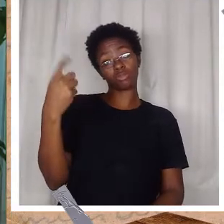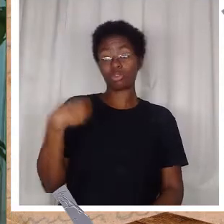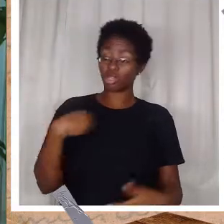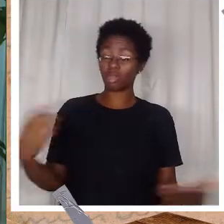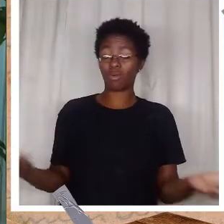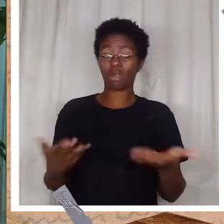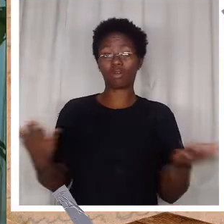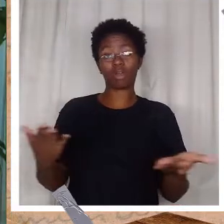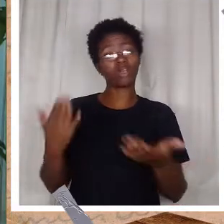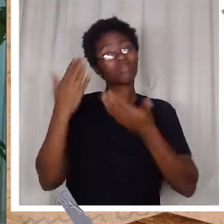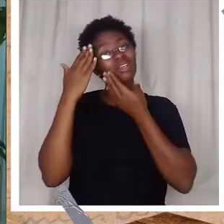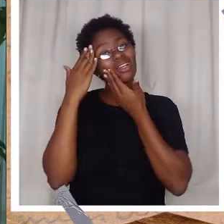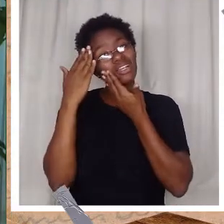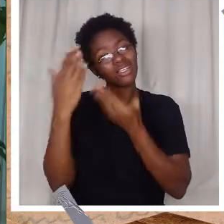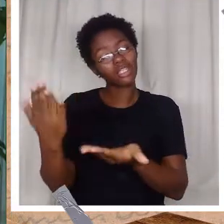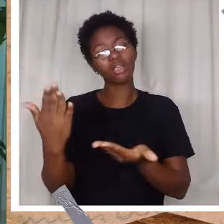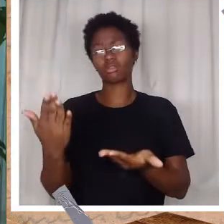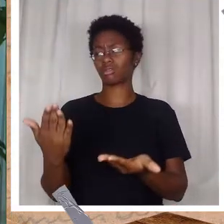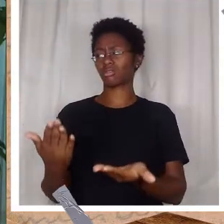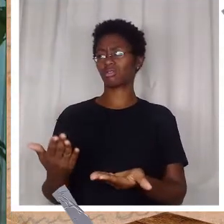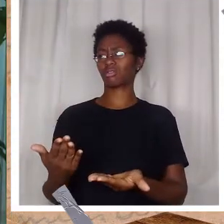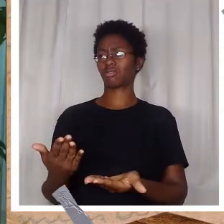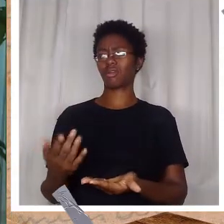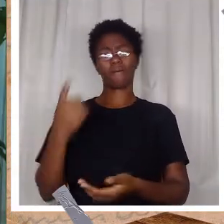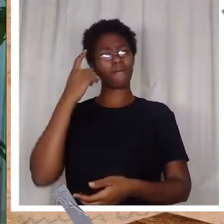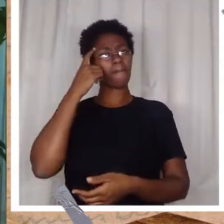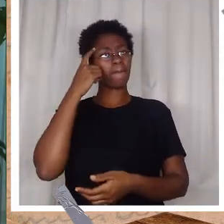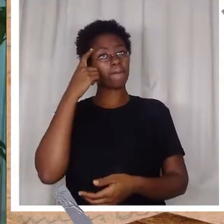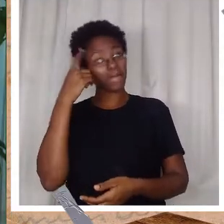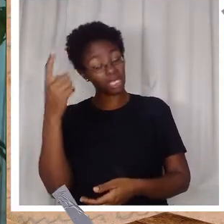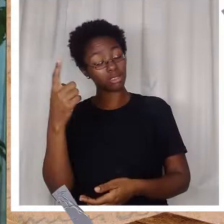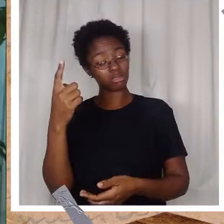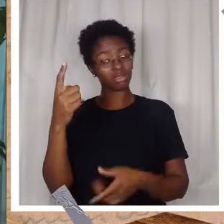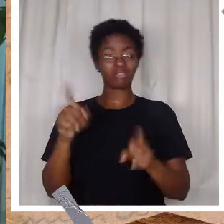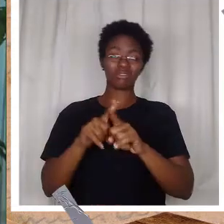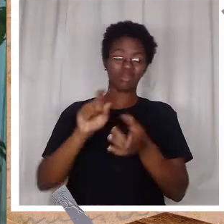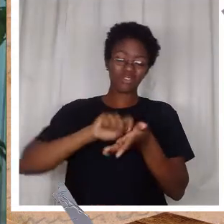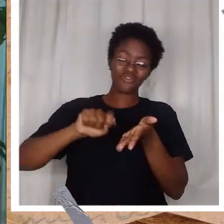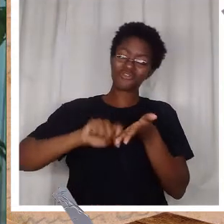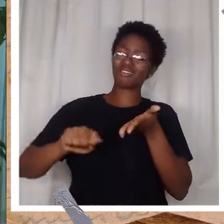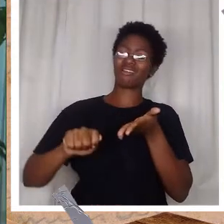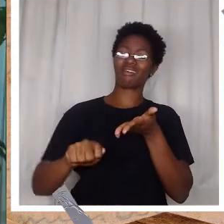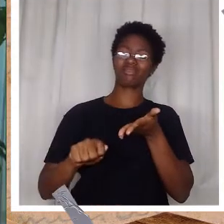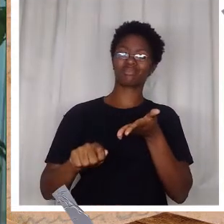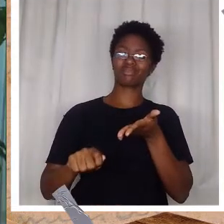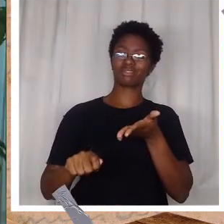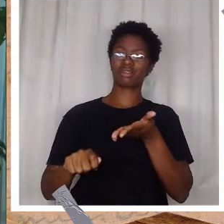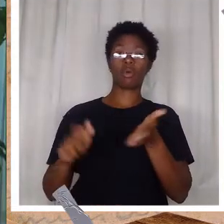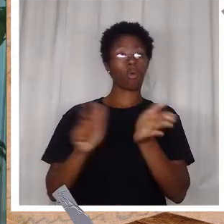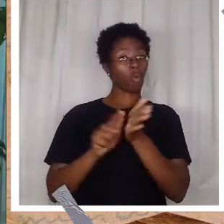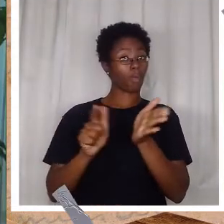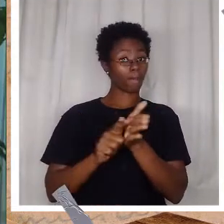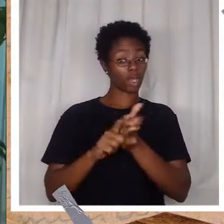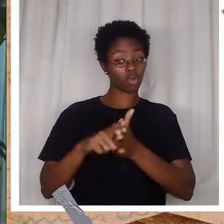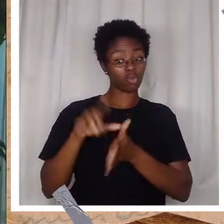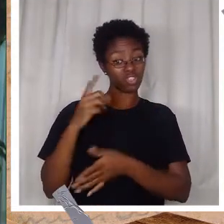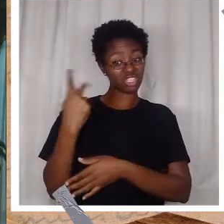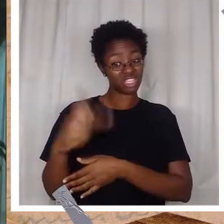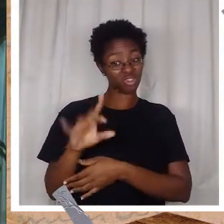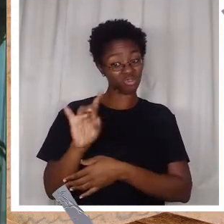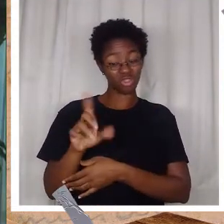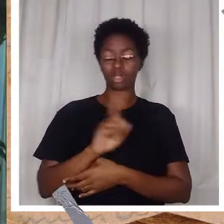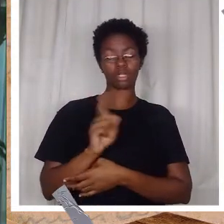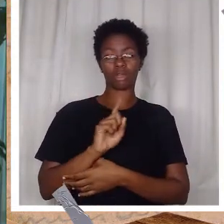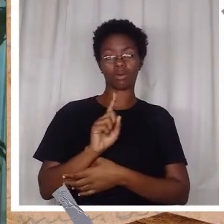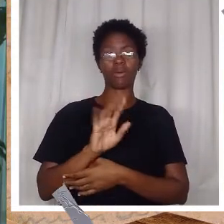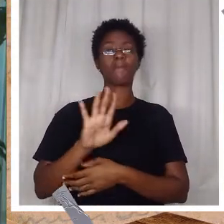senhora, ao que a senhora pensa e coloca no papel. Seu papel que não é só para si, mas para todos, todos que